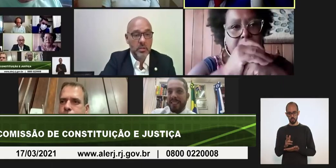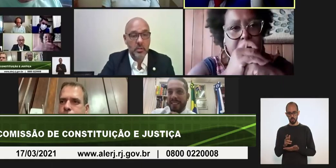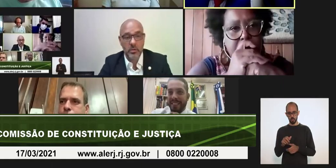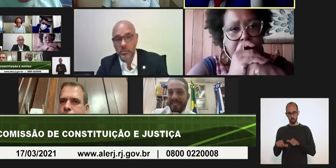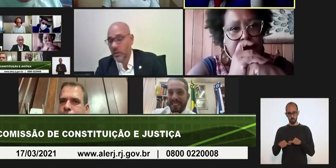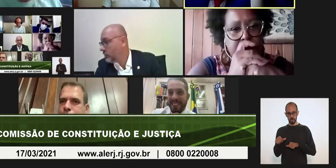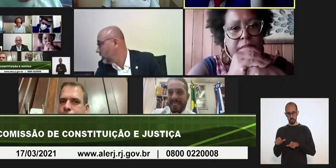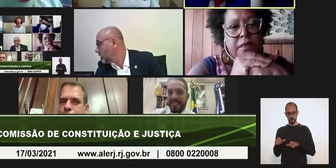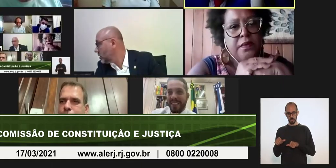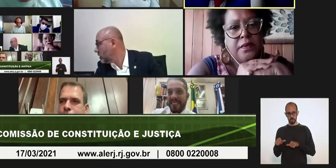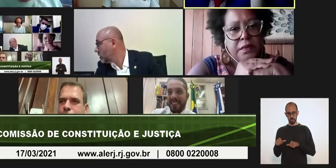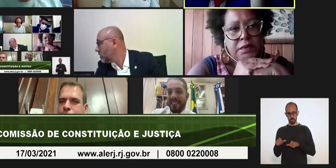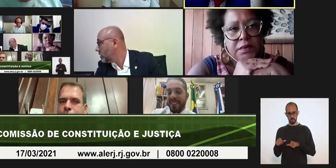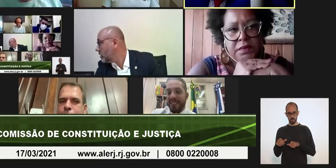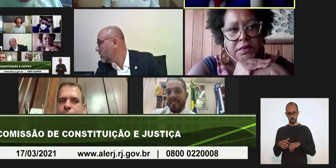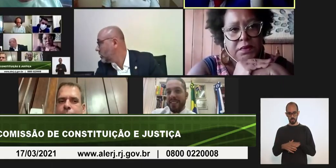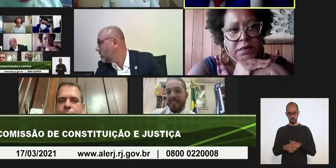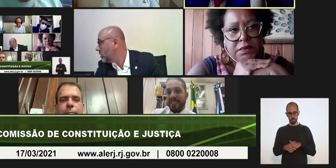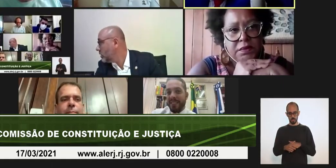Não,